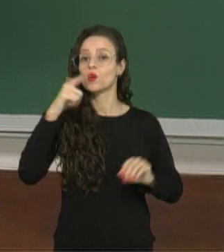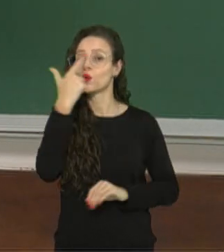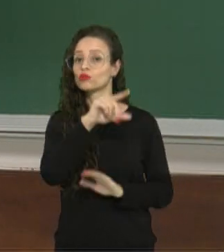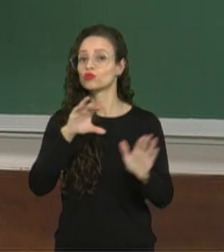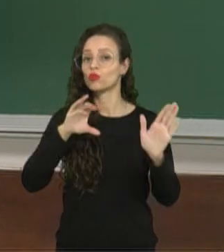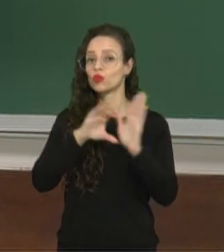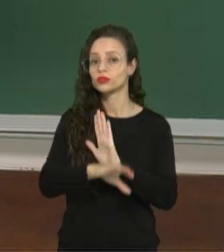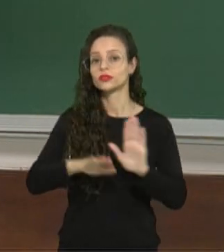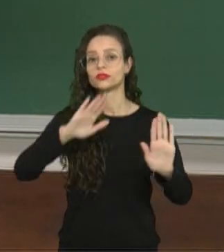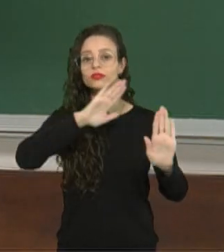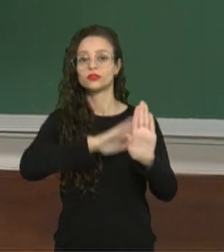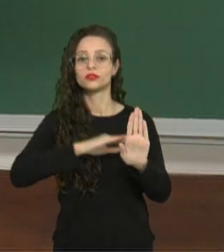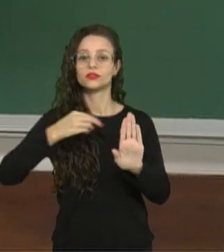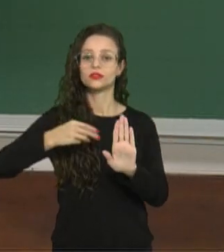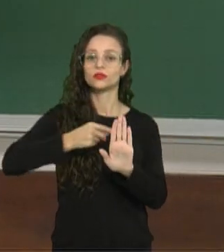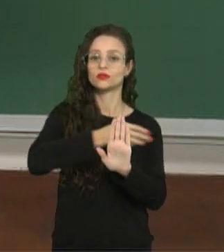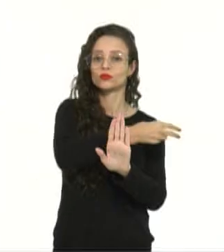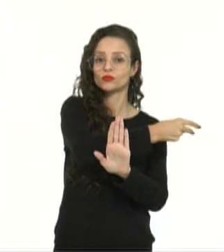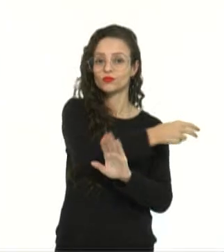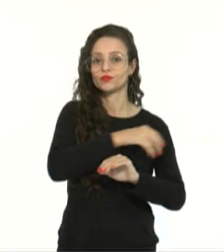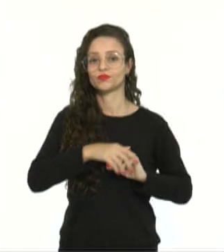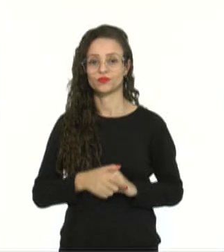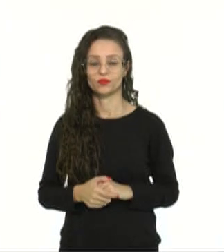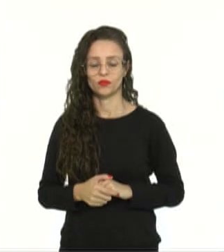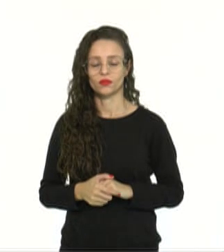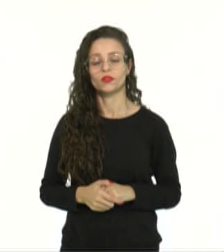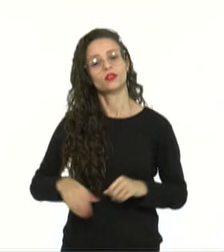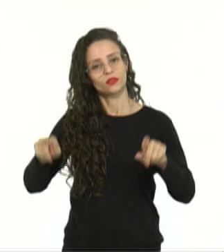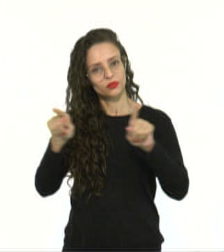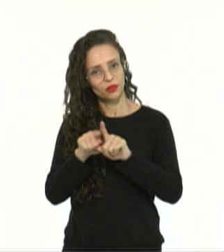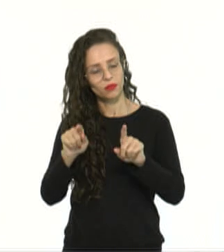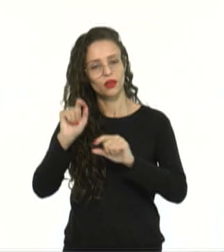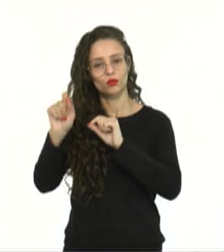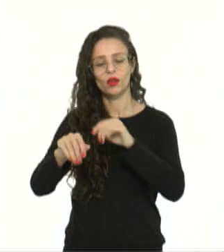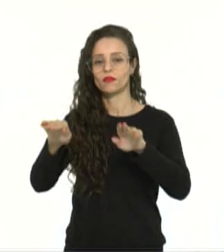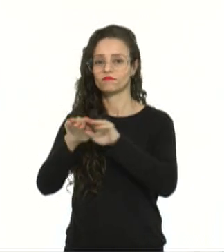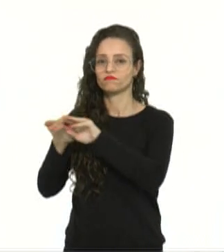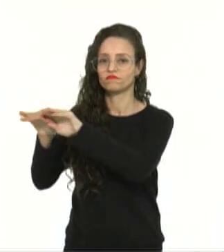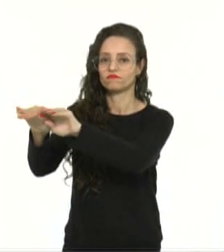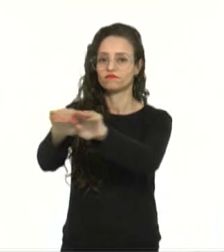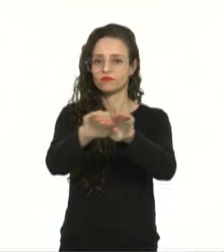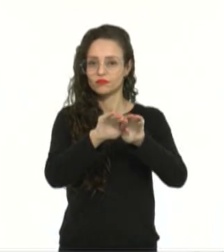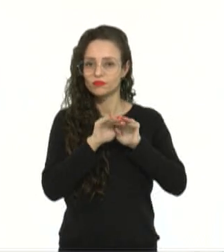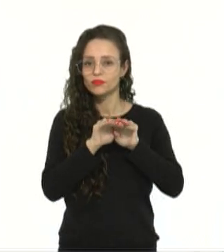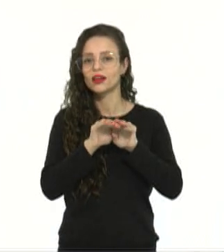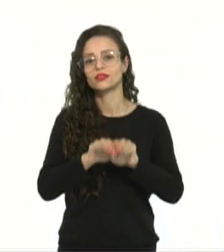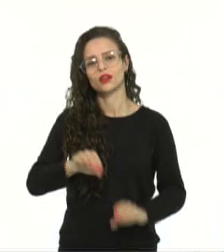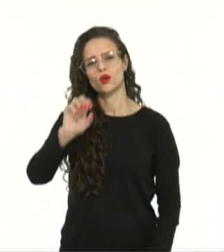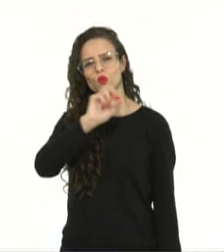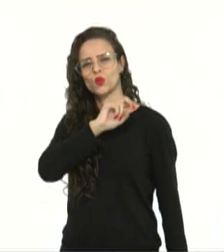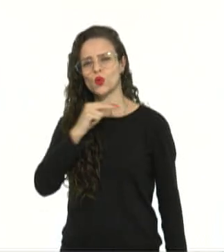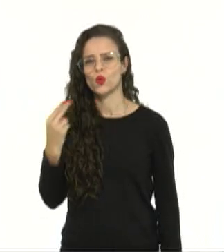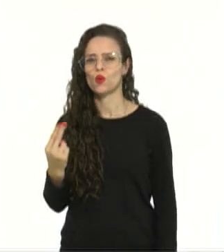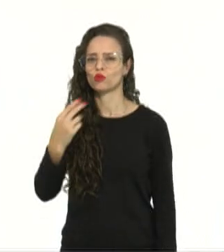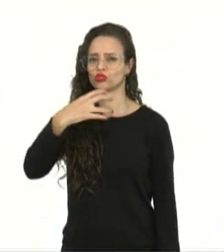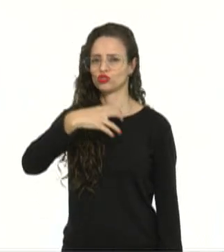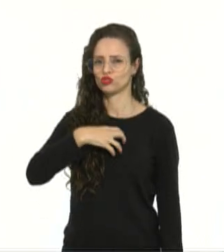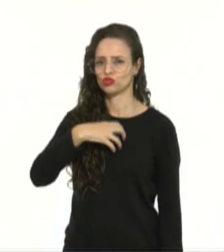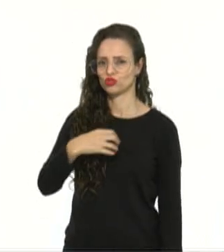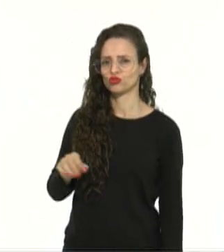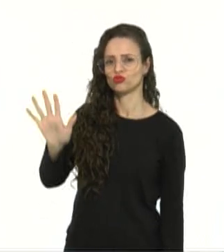conceito chamado ideologia. Olha lá. Além de formar um padrão ou estilo